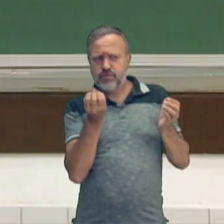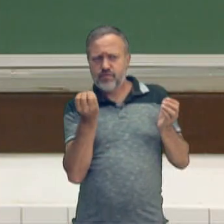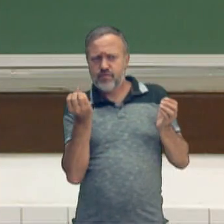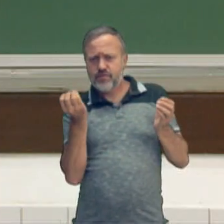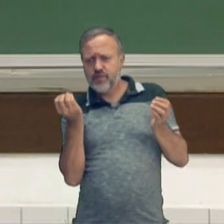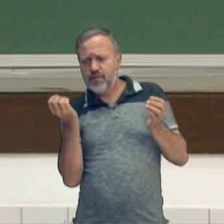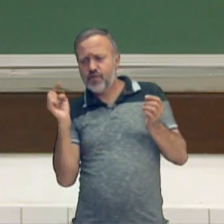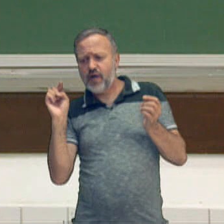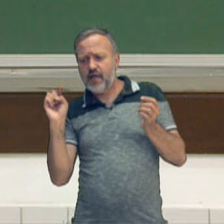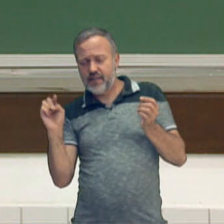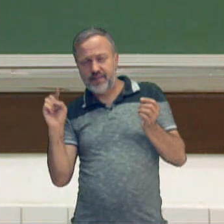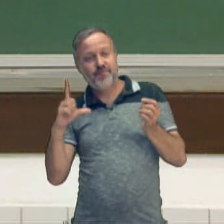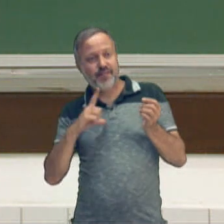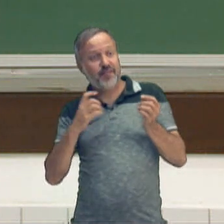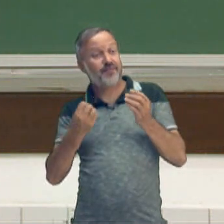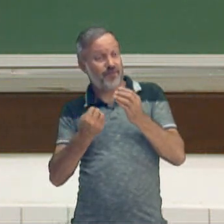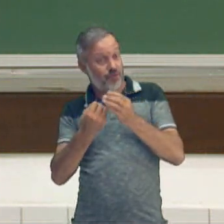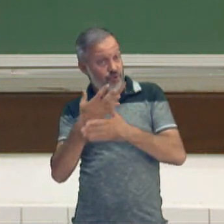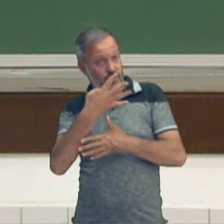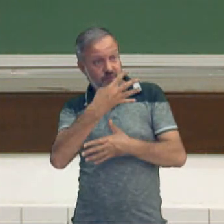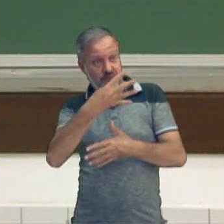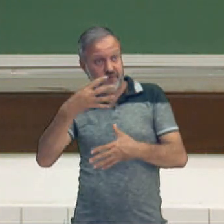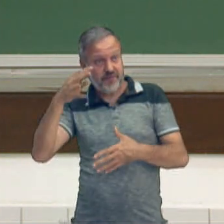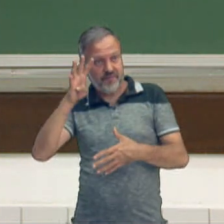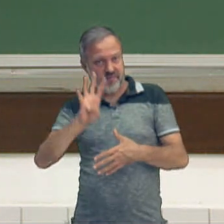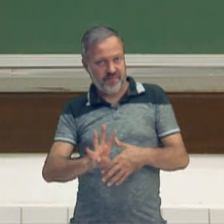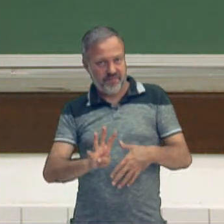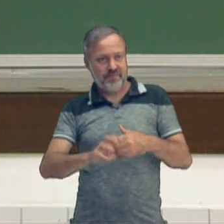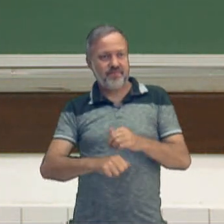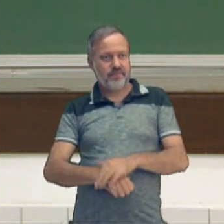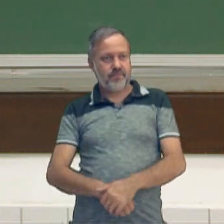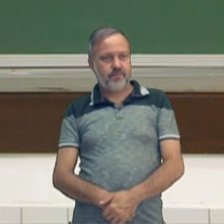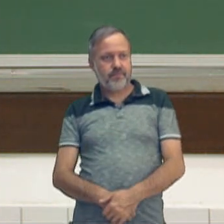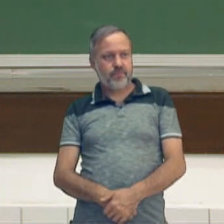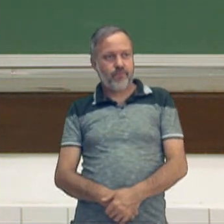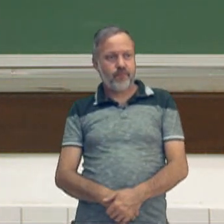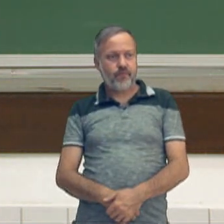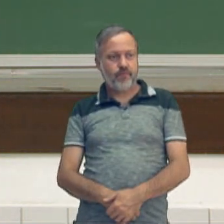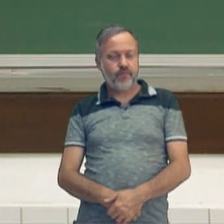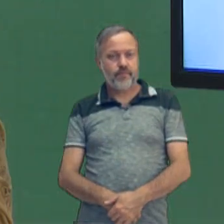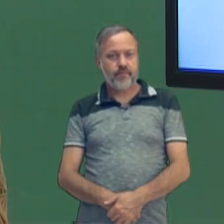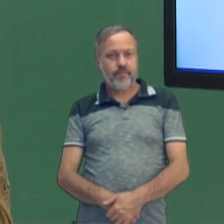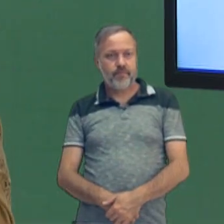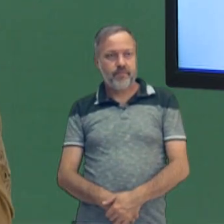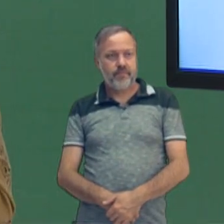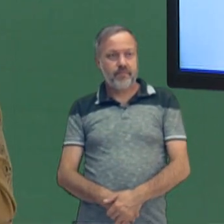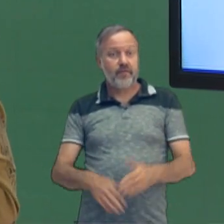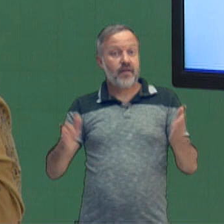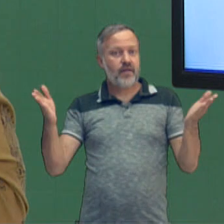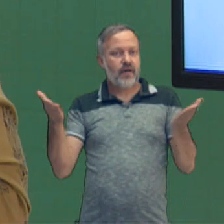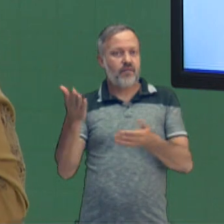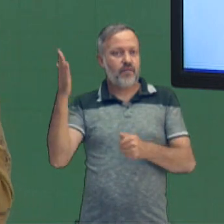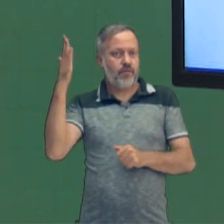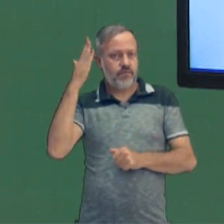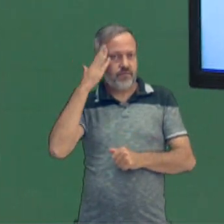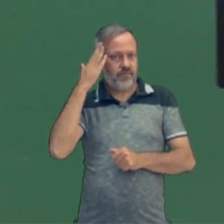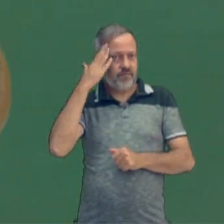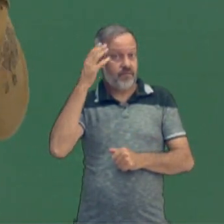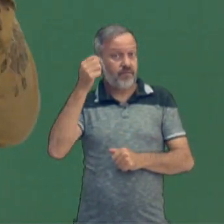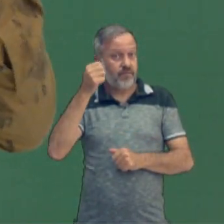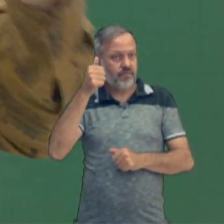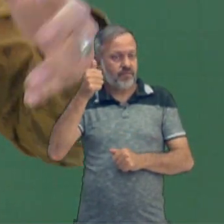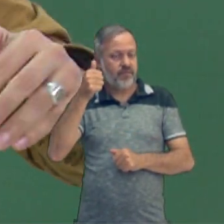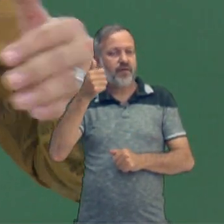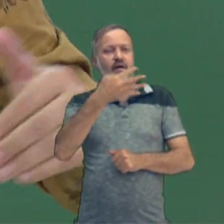perseguições. Bom, vamos parar aqui um pouco para uma reflexão, que já estamos quase no fim da nossa aula. Falamos